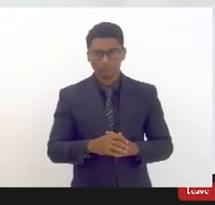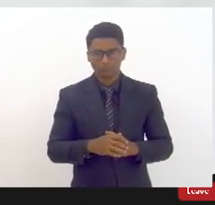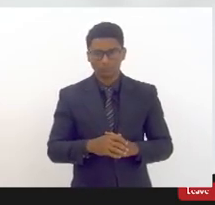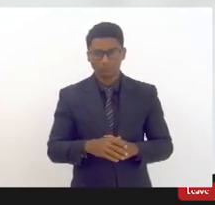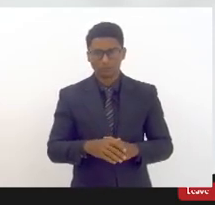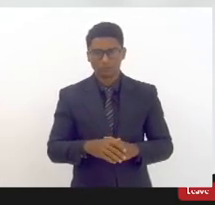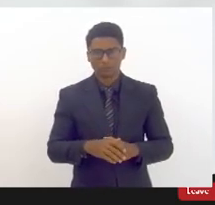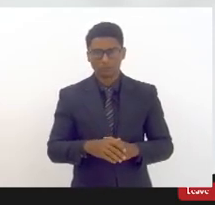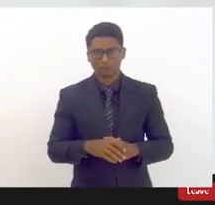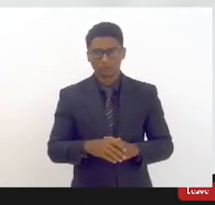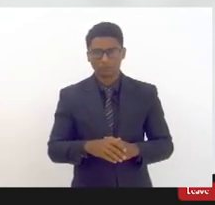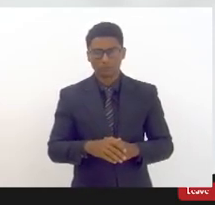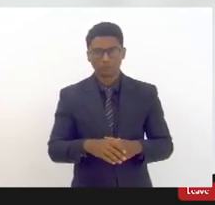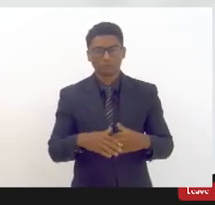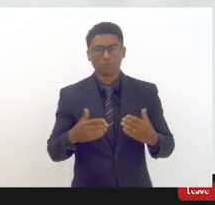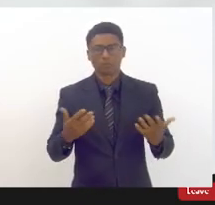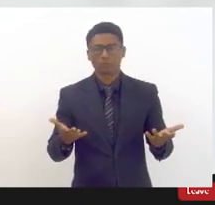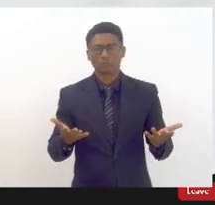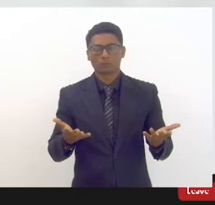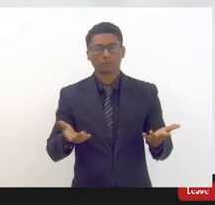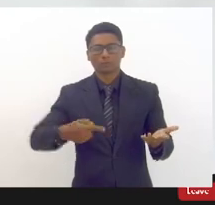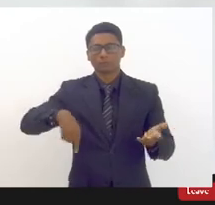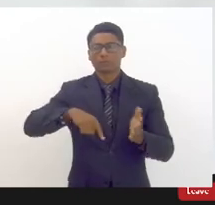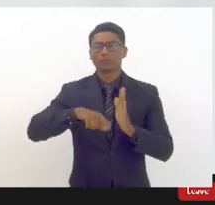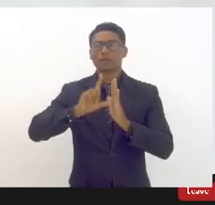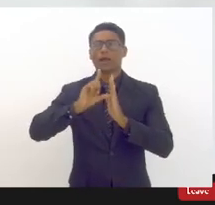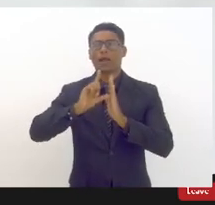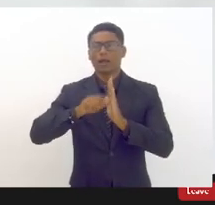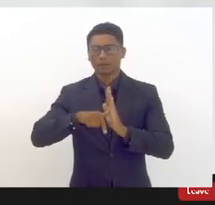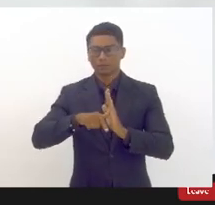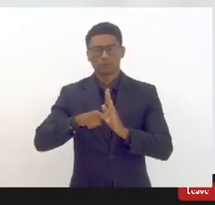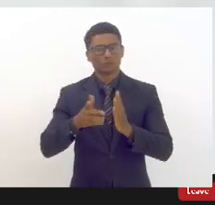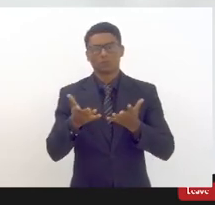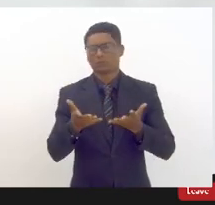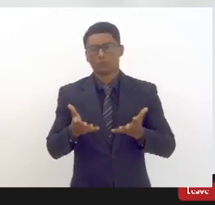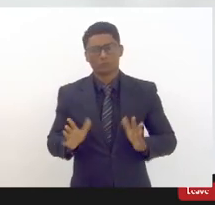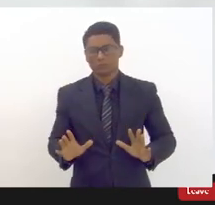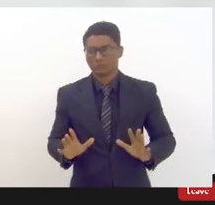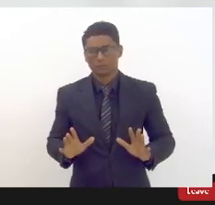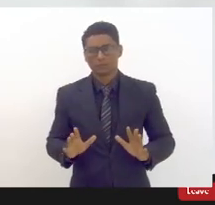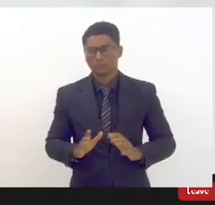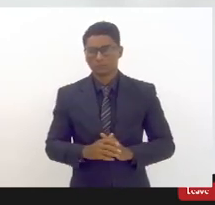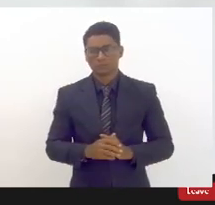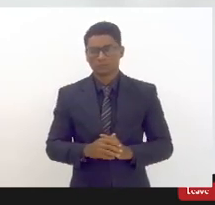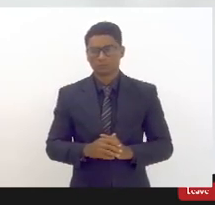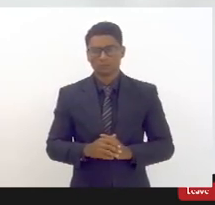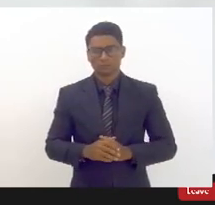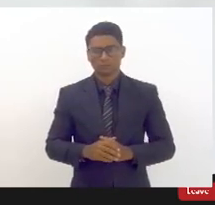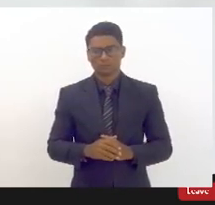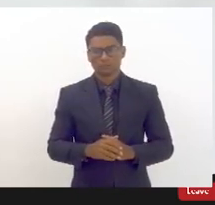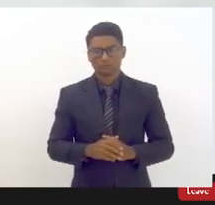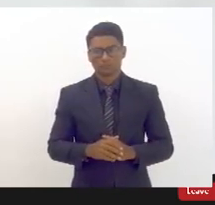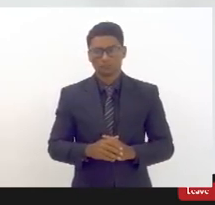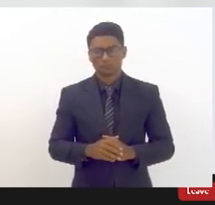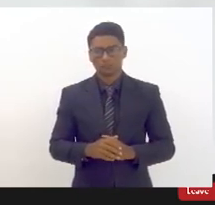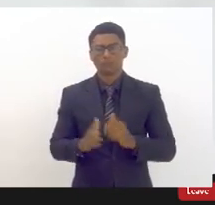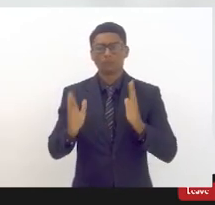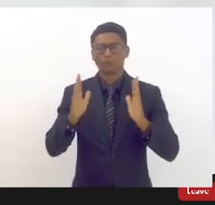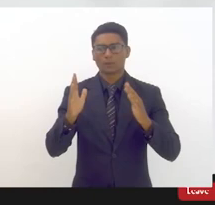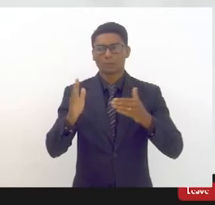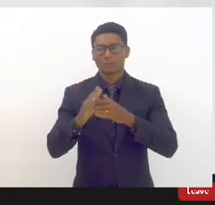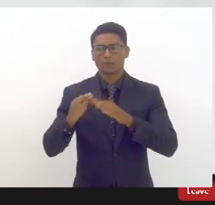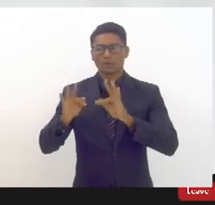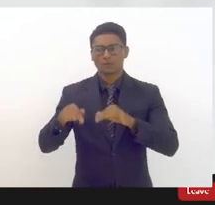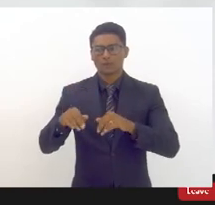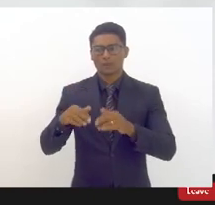parte, não tem a preocupação em atrasar a entrega do do prazo final do que a